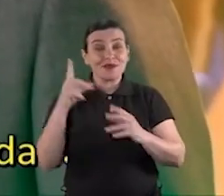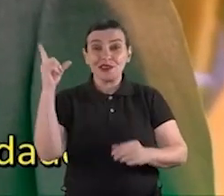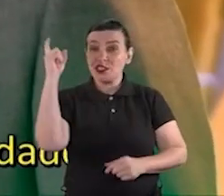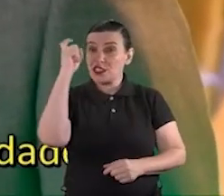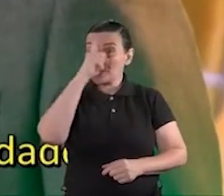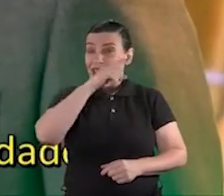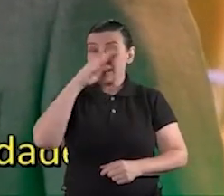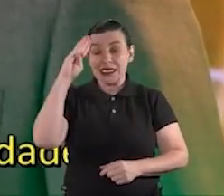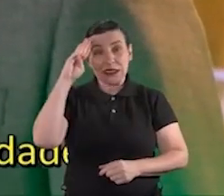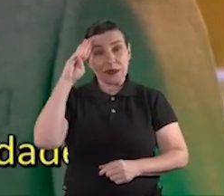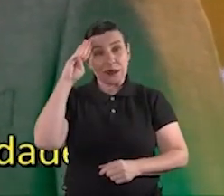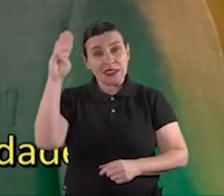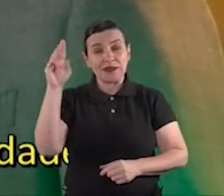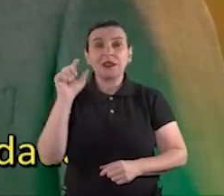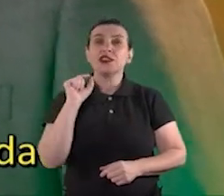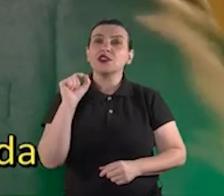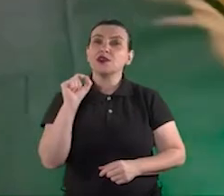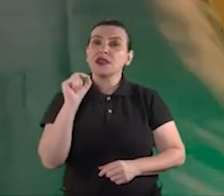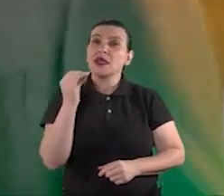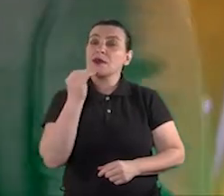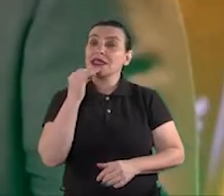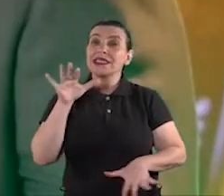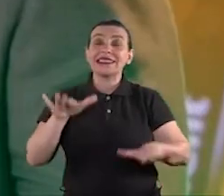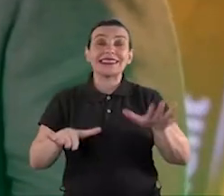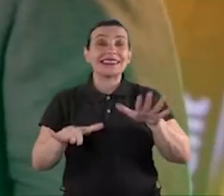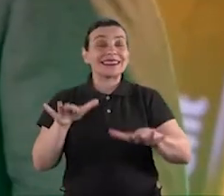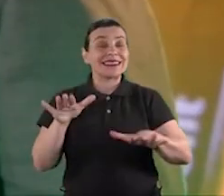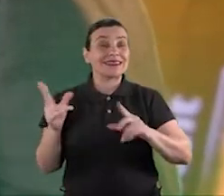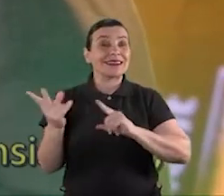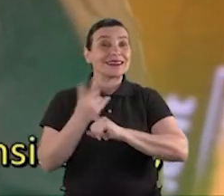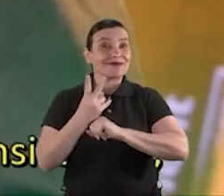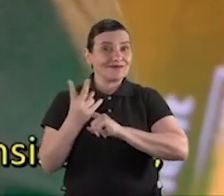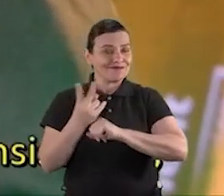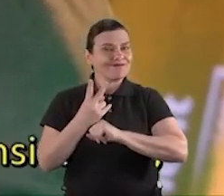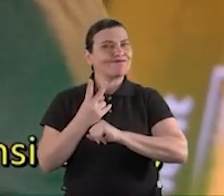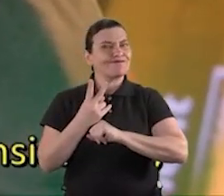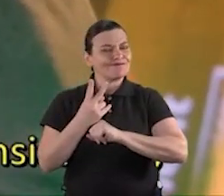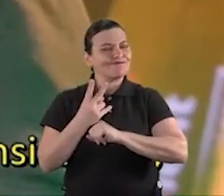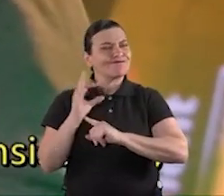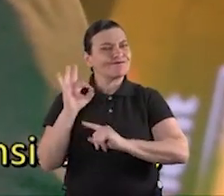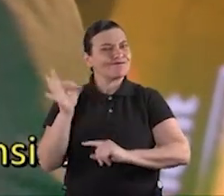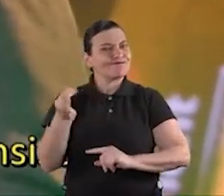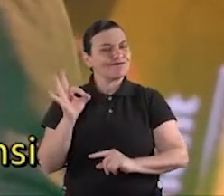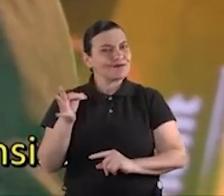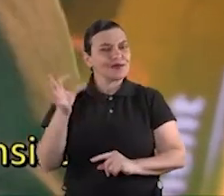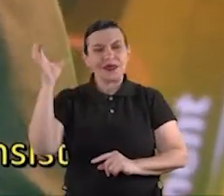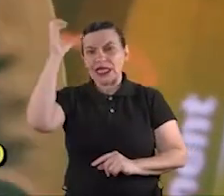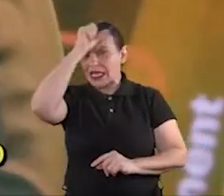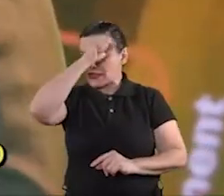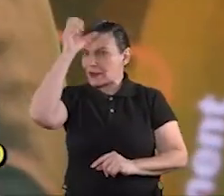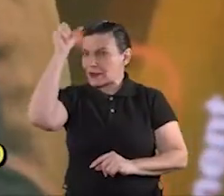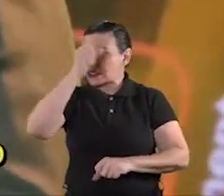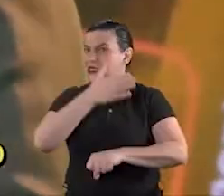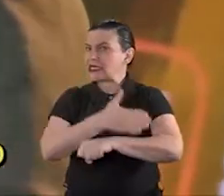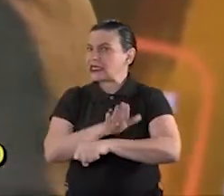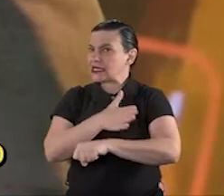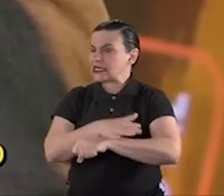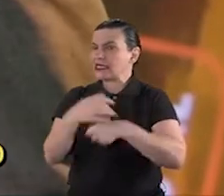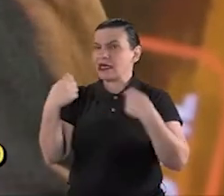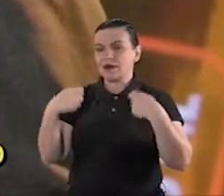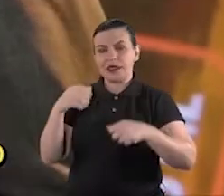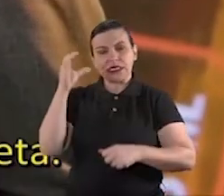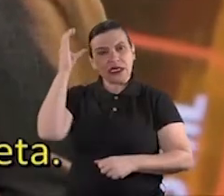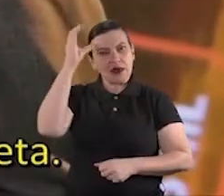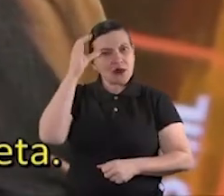especialmente sob circunstâncias de imunidade faz muito sentido que aprendamos a fazer as coisas de forma